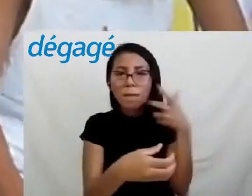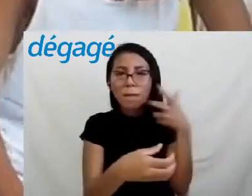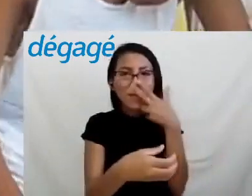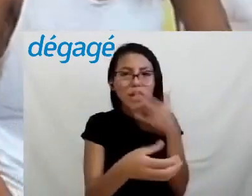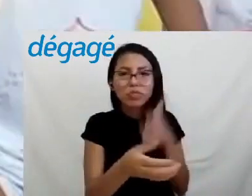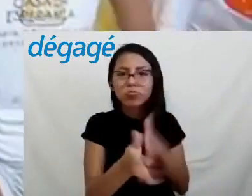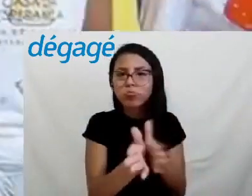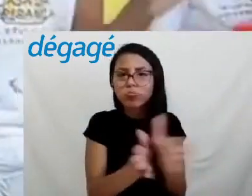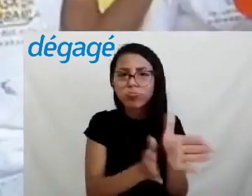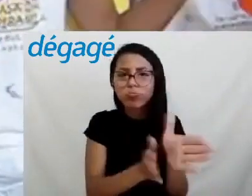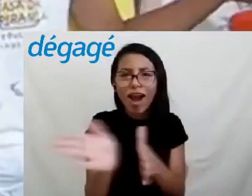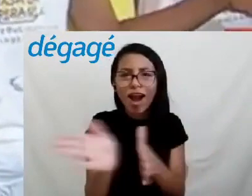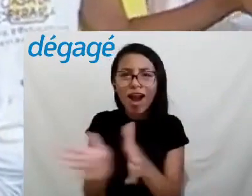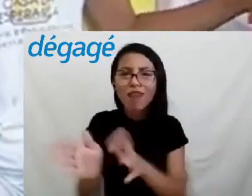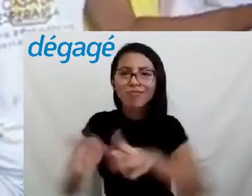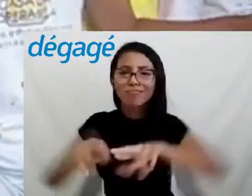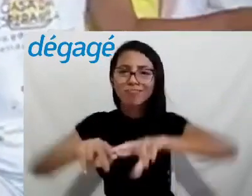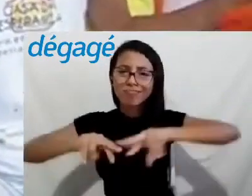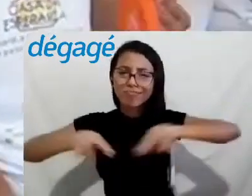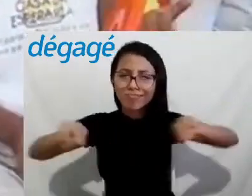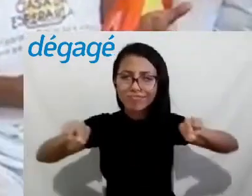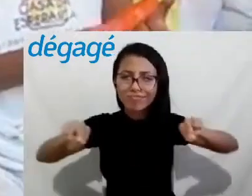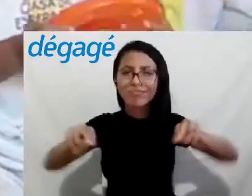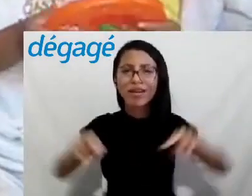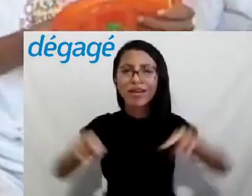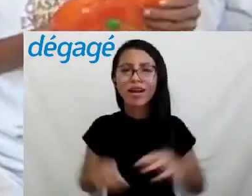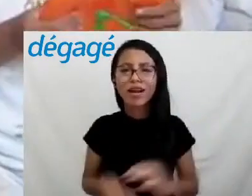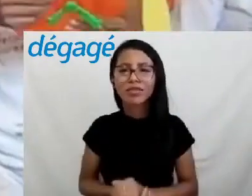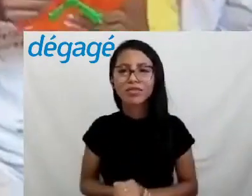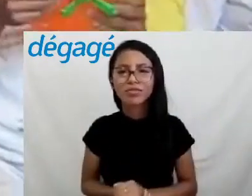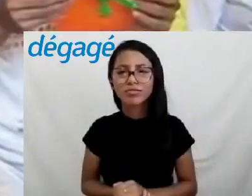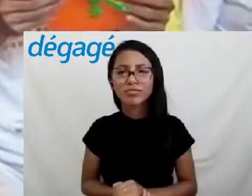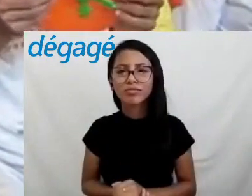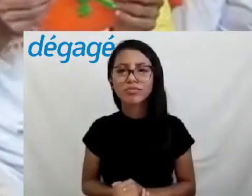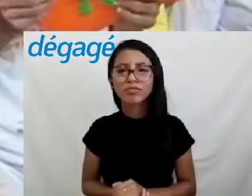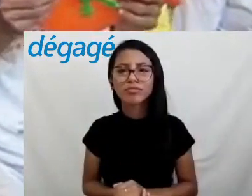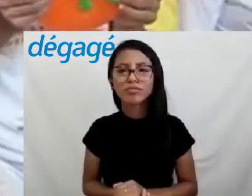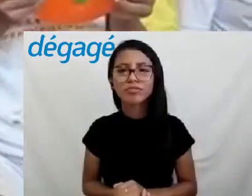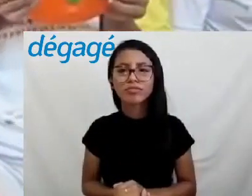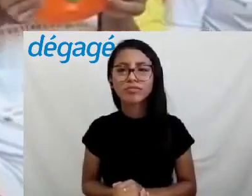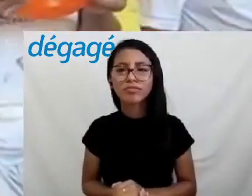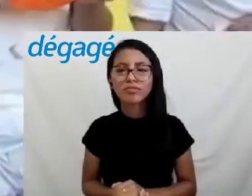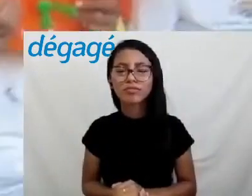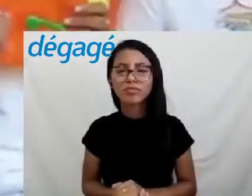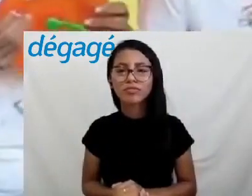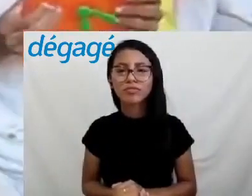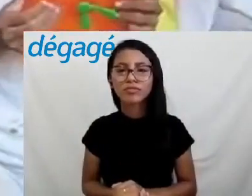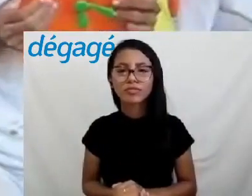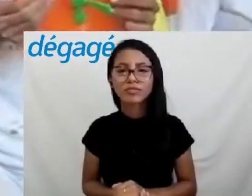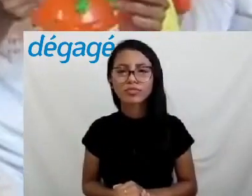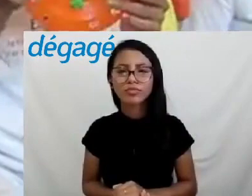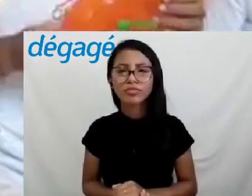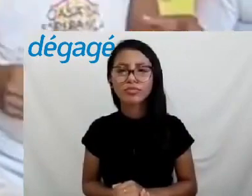na arteterapia, né? Sobretudo também, fica uma coisa super legal, né? Super